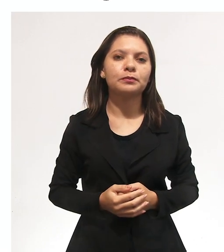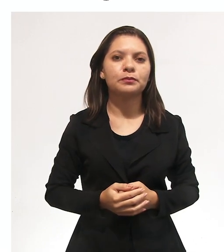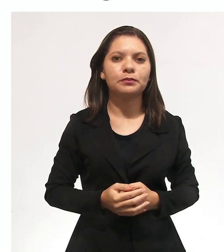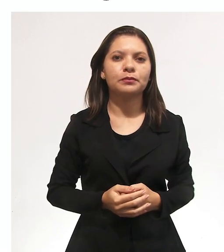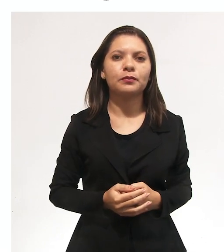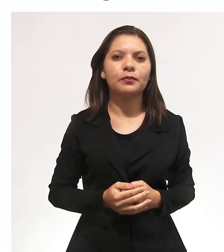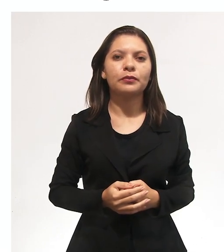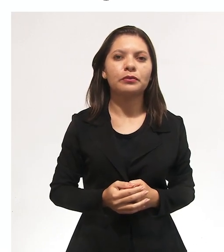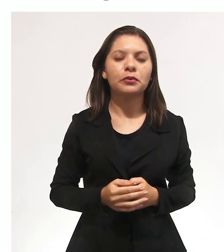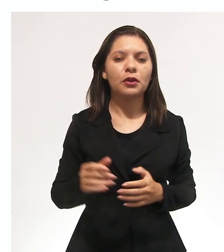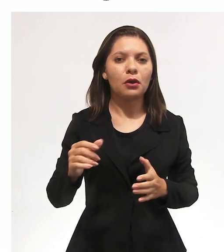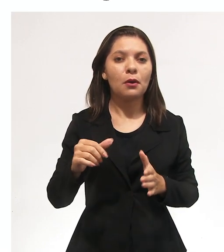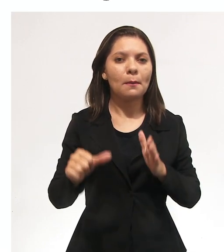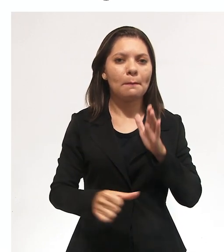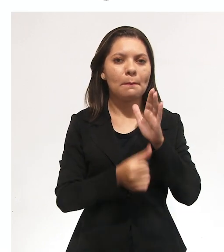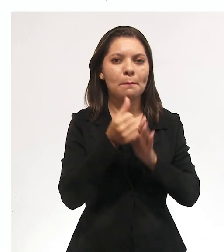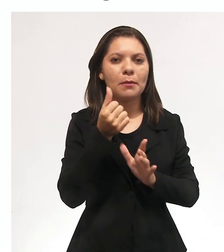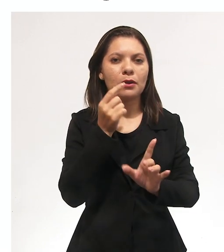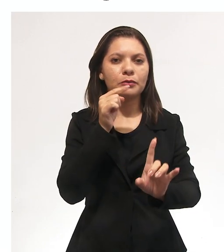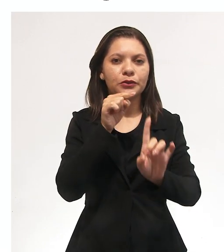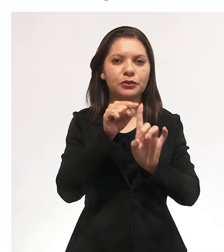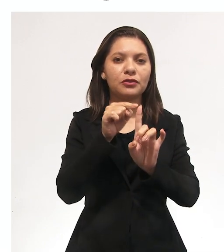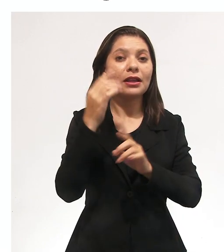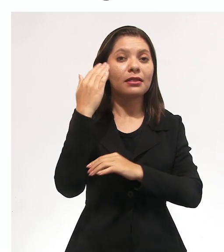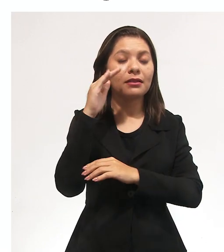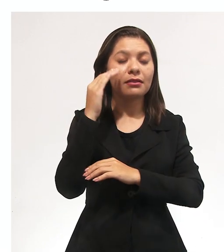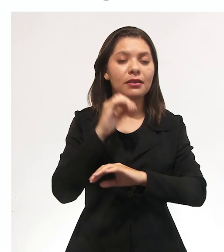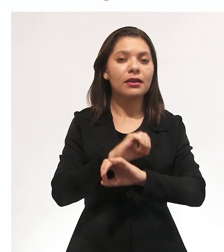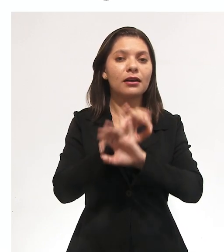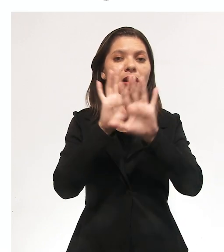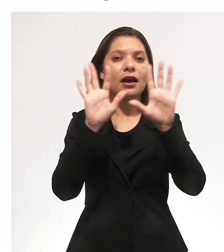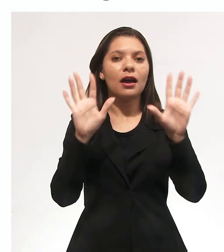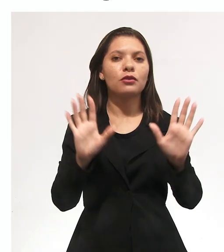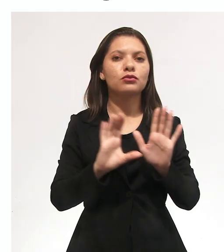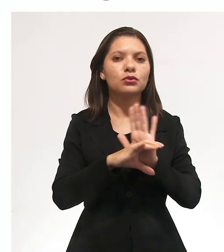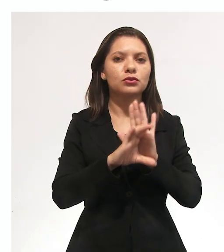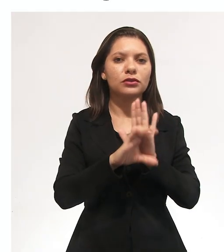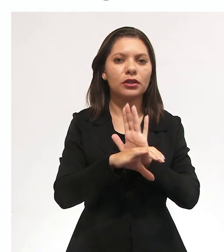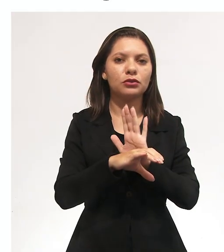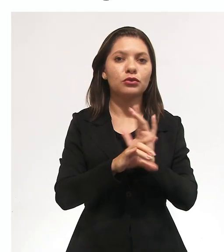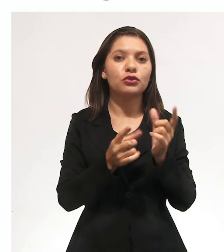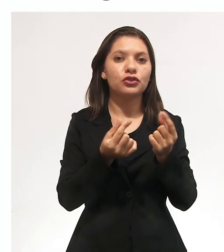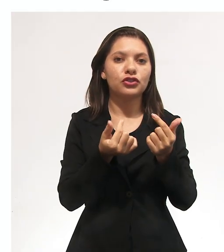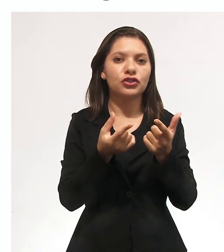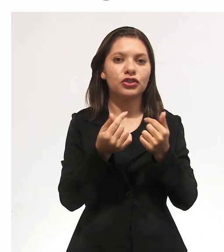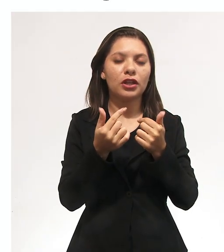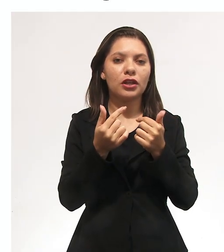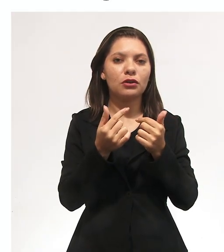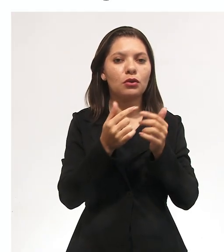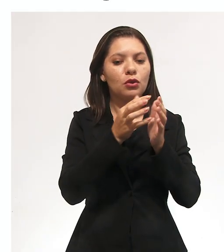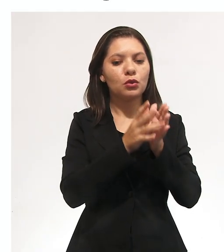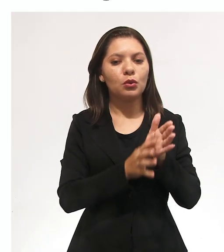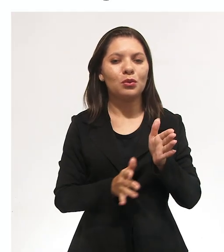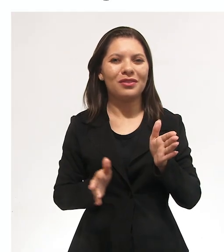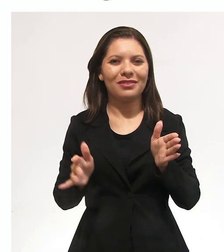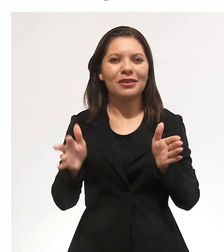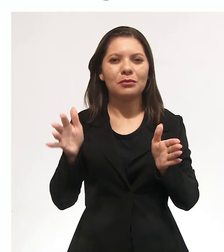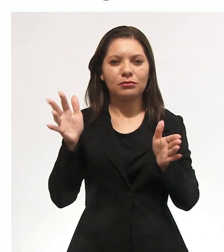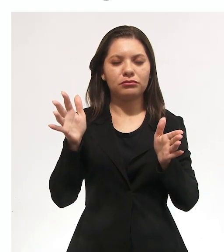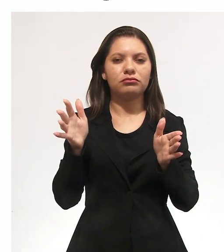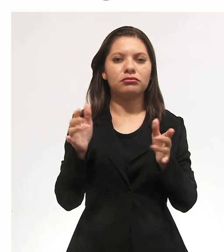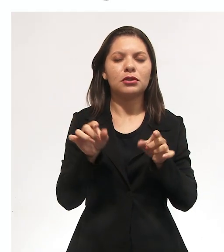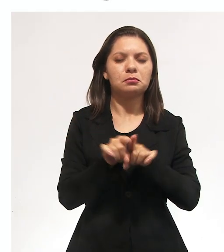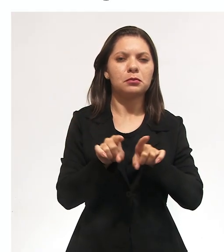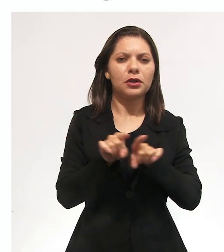é compreender o conceito de valor do dinheiro no tempo e sua importância